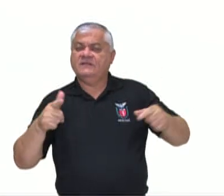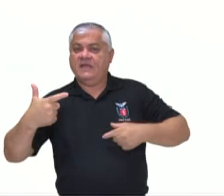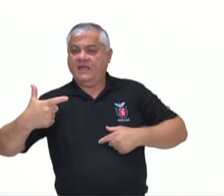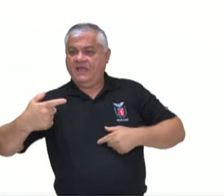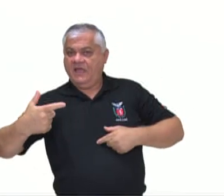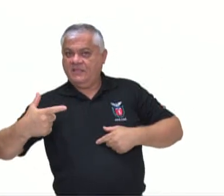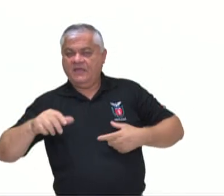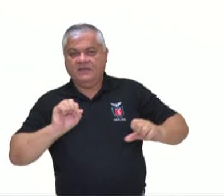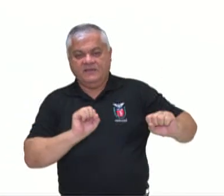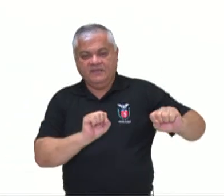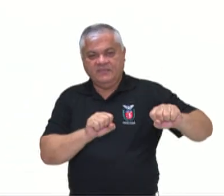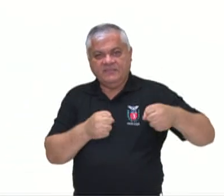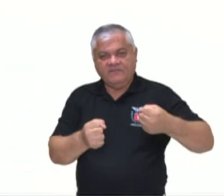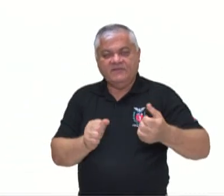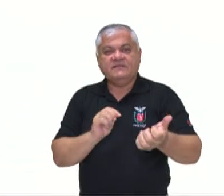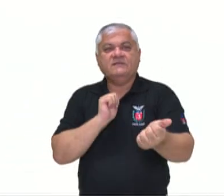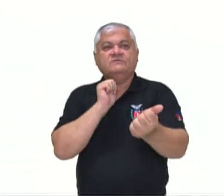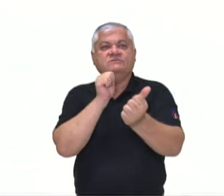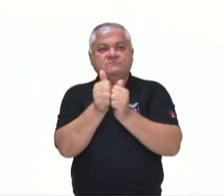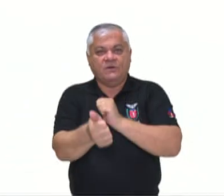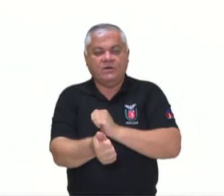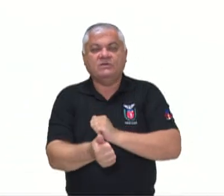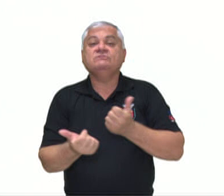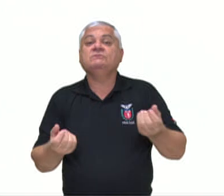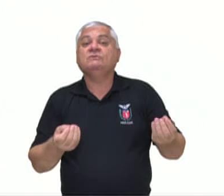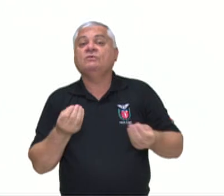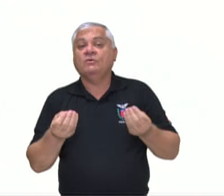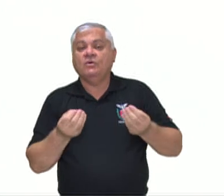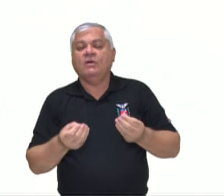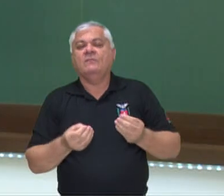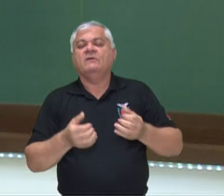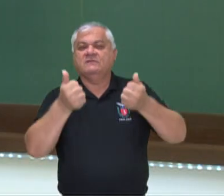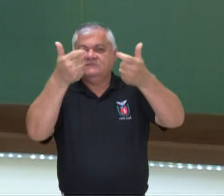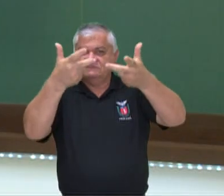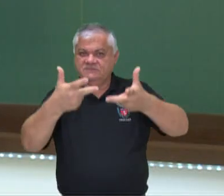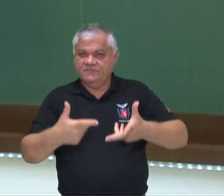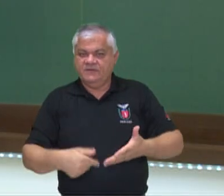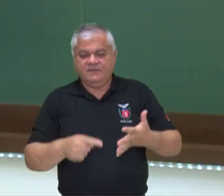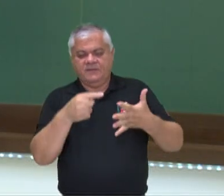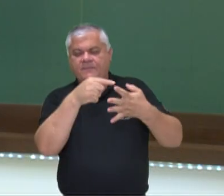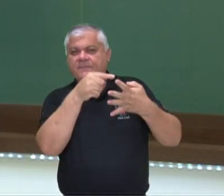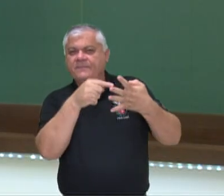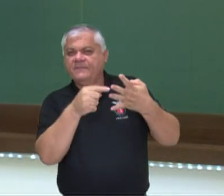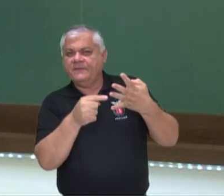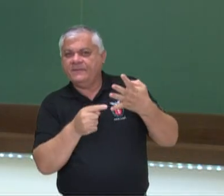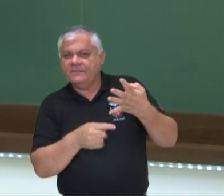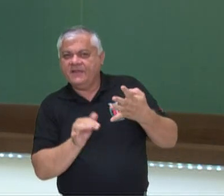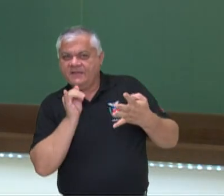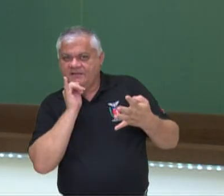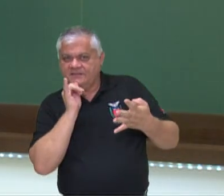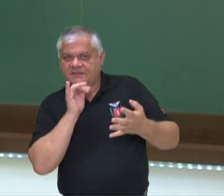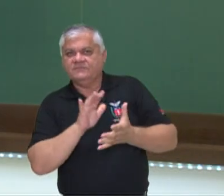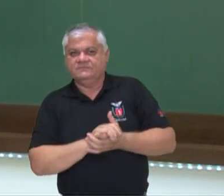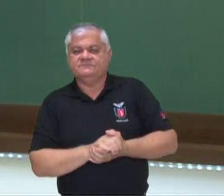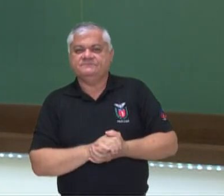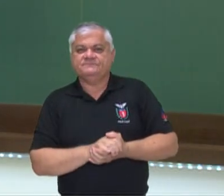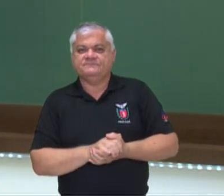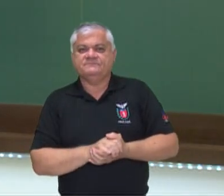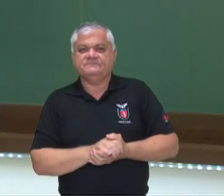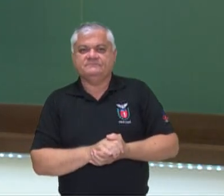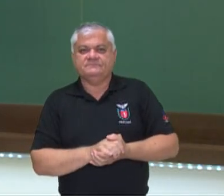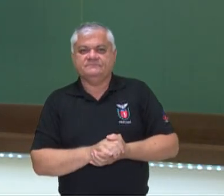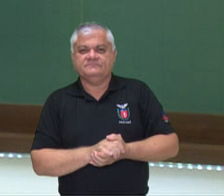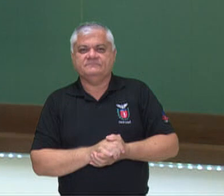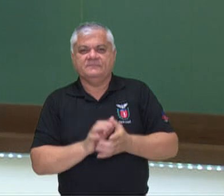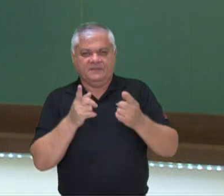e defesa em um esporte de invasão? Cite aí alguns exemplos, tá? Passa para